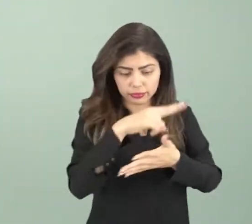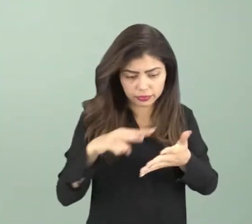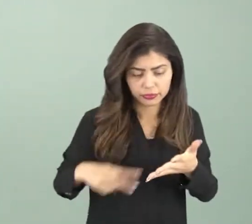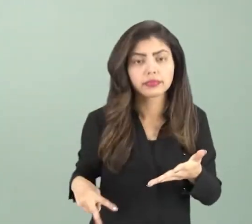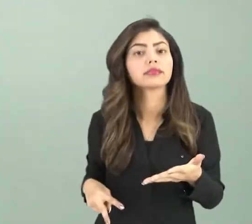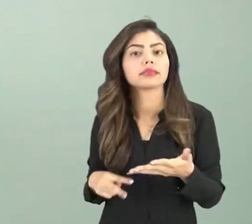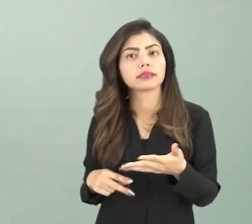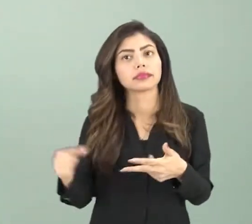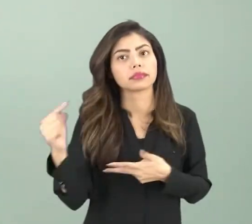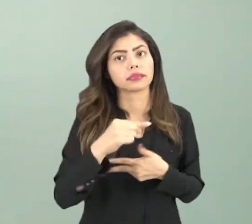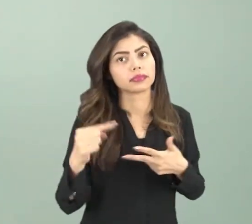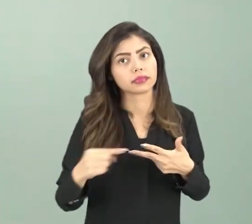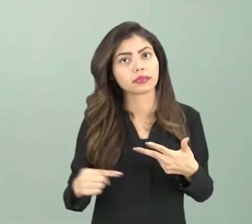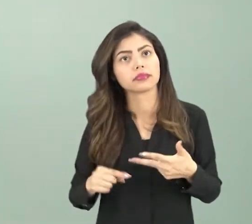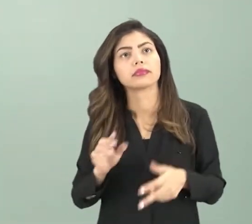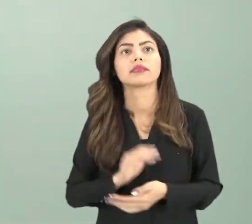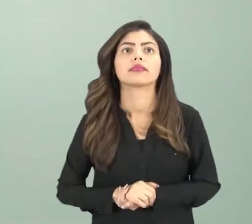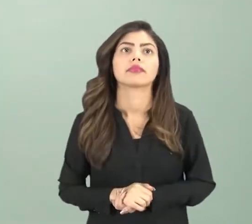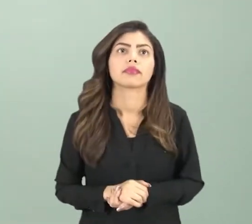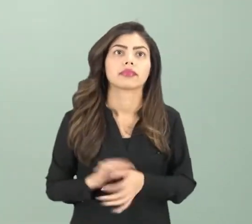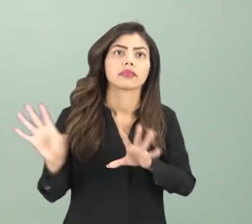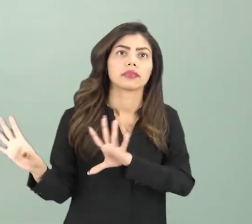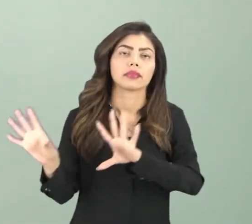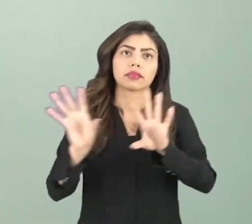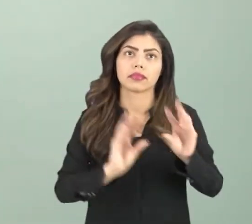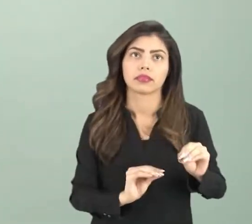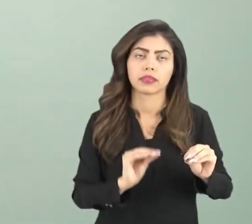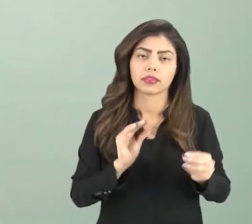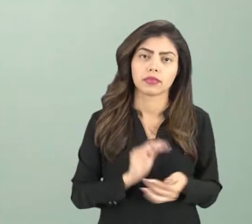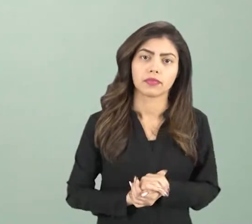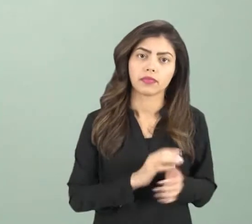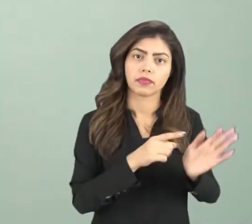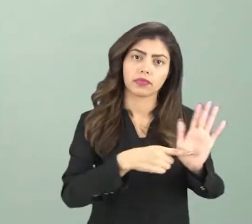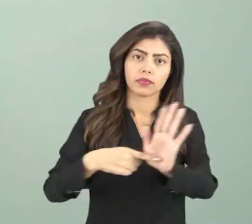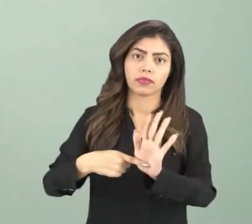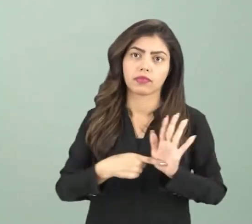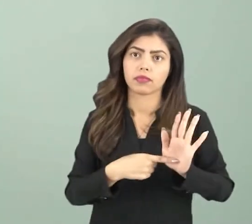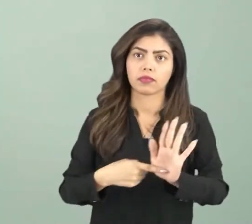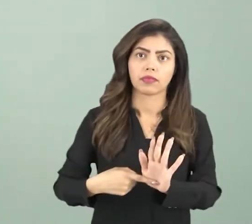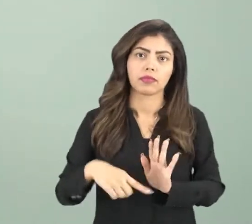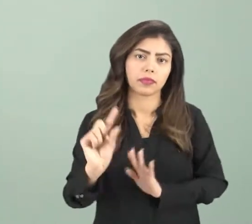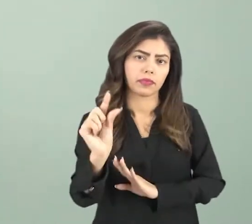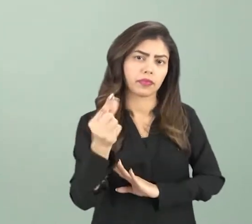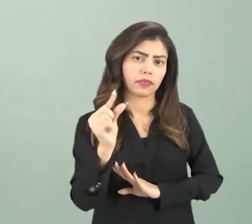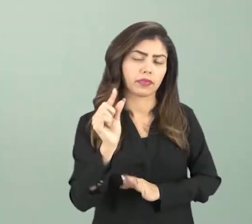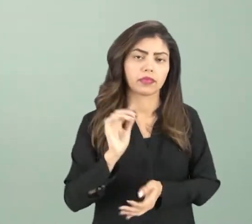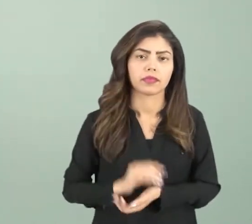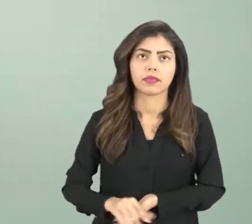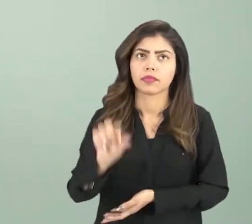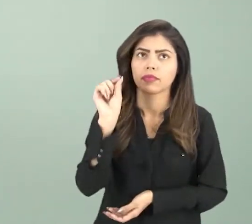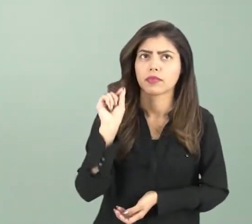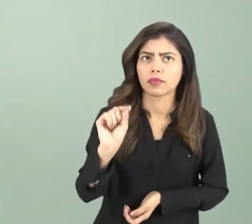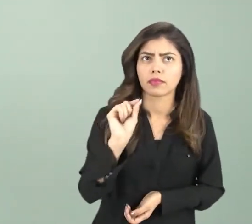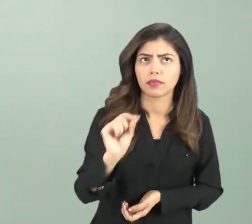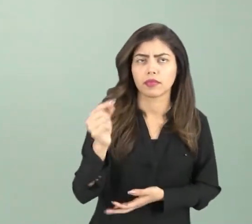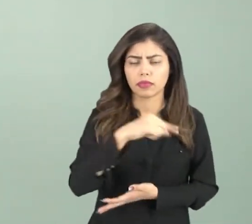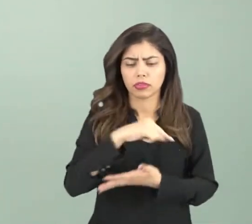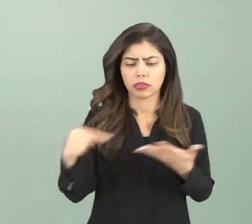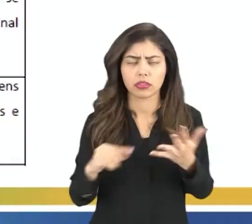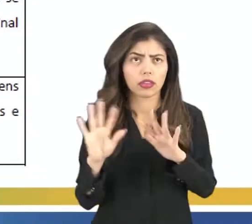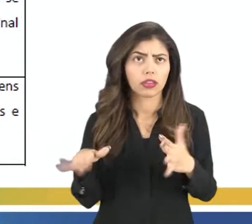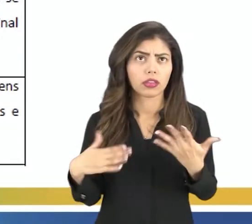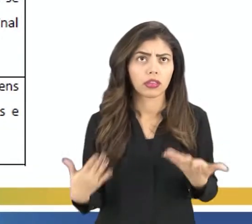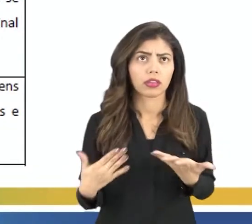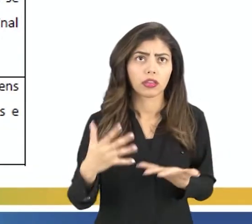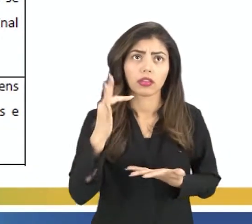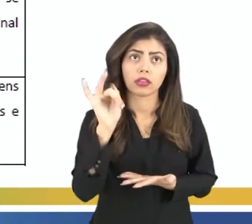Machado de Assis, galera. E aí eu trago E aí nós temos um pouco aí sobre que esses tipos de contos. Por exemplo,